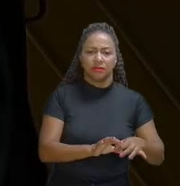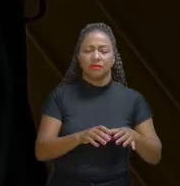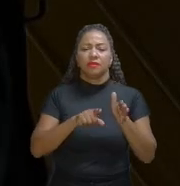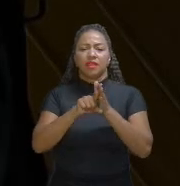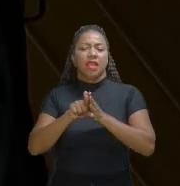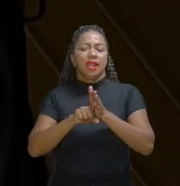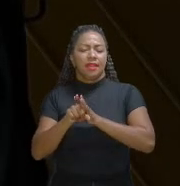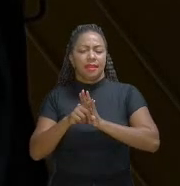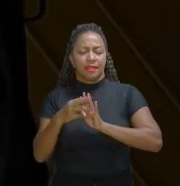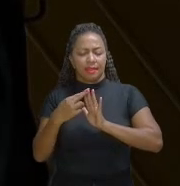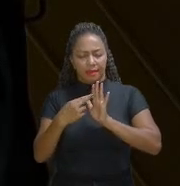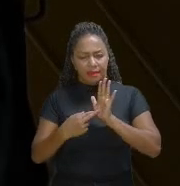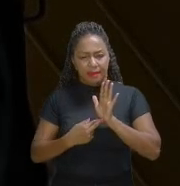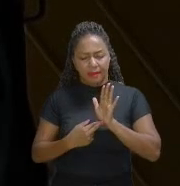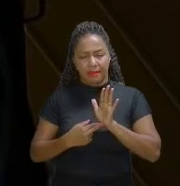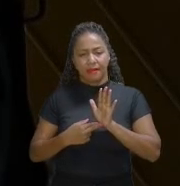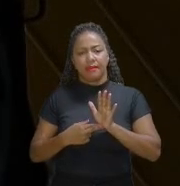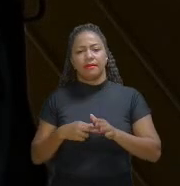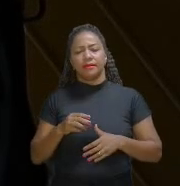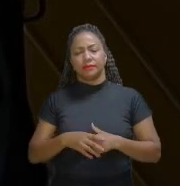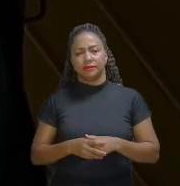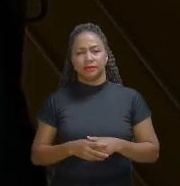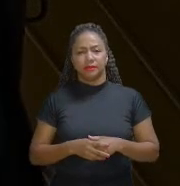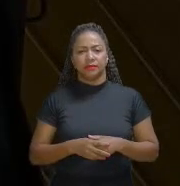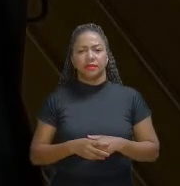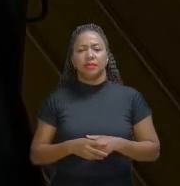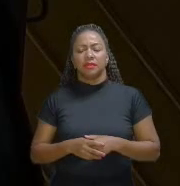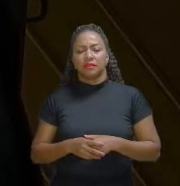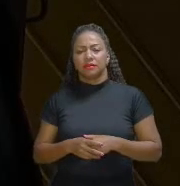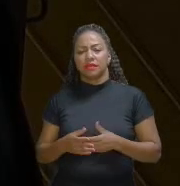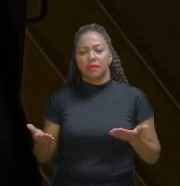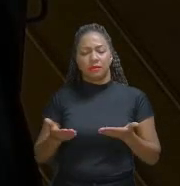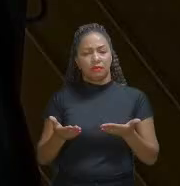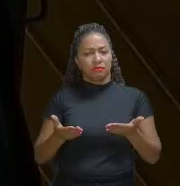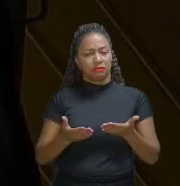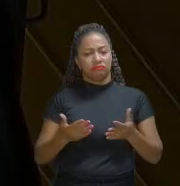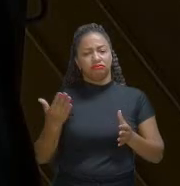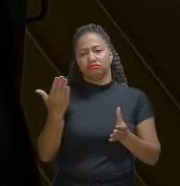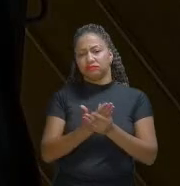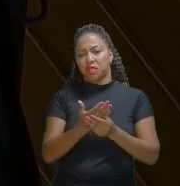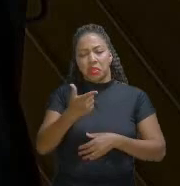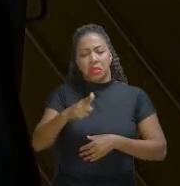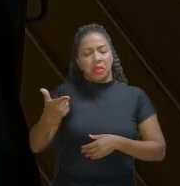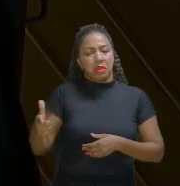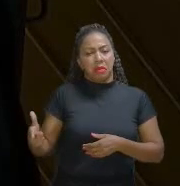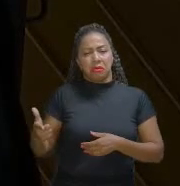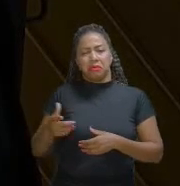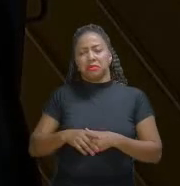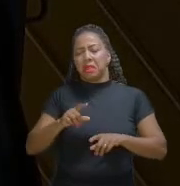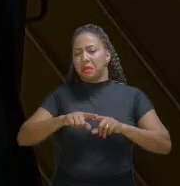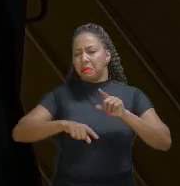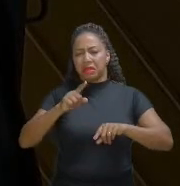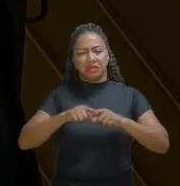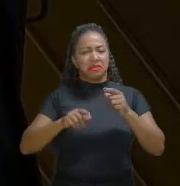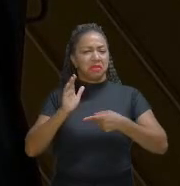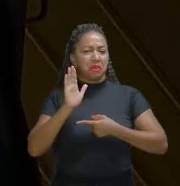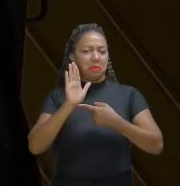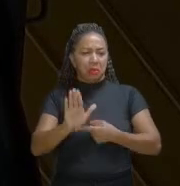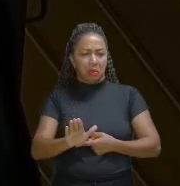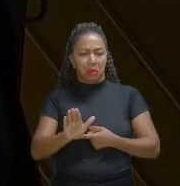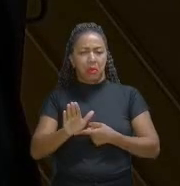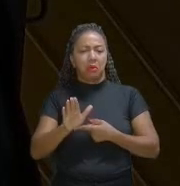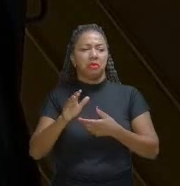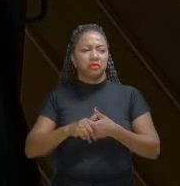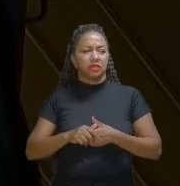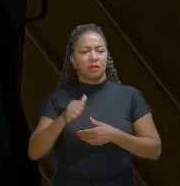análise criteriosa do conjunto probatório. No caso em exame, repita-se, não há qualquer elemento robusto que evidencie a simulação de